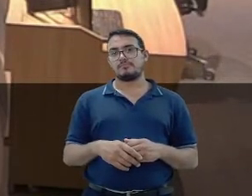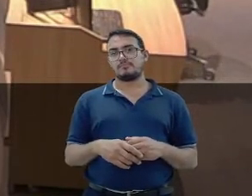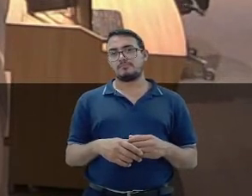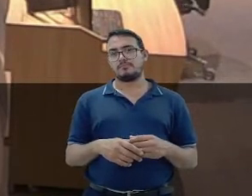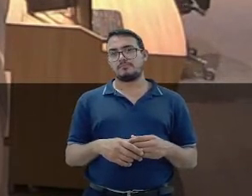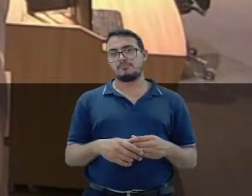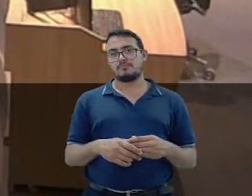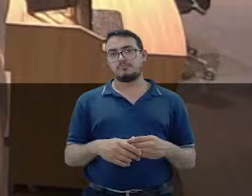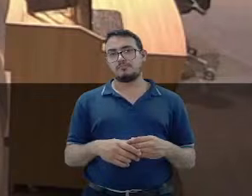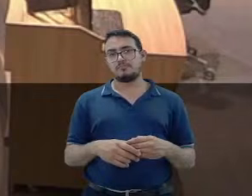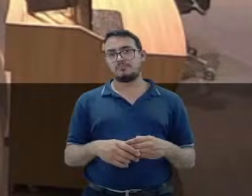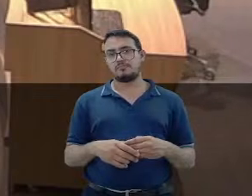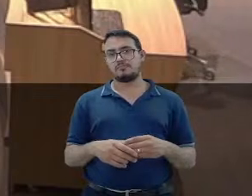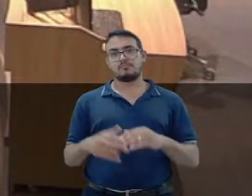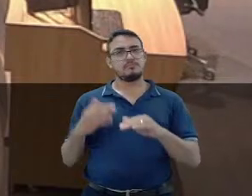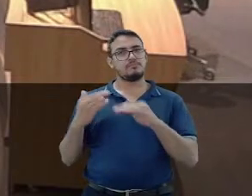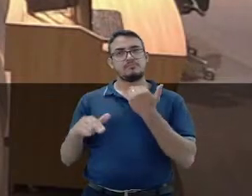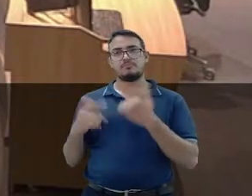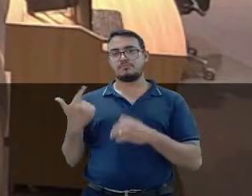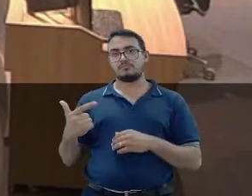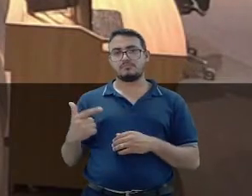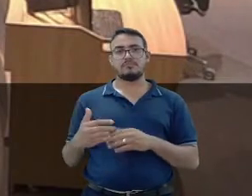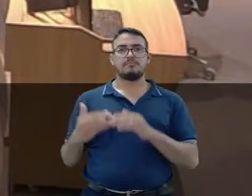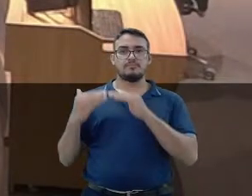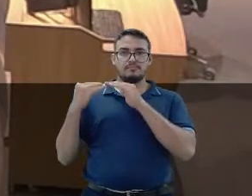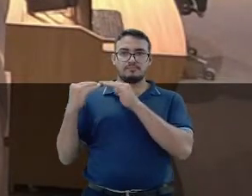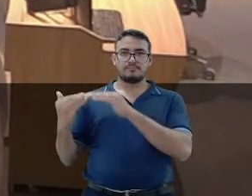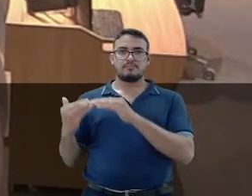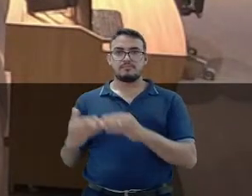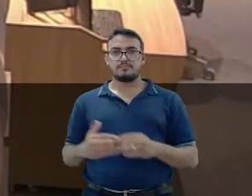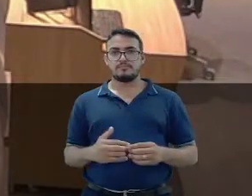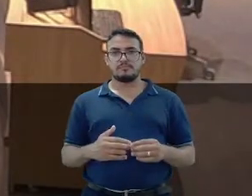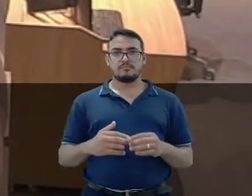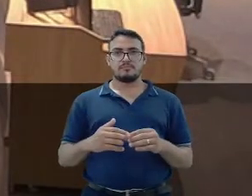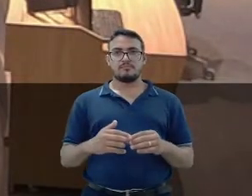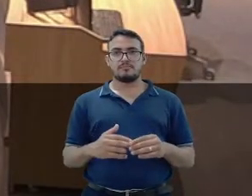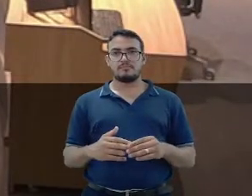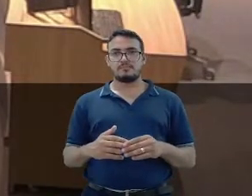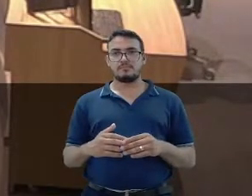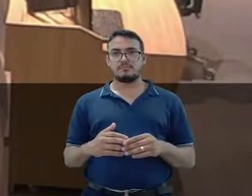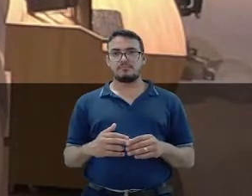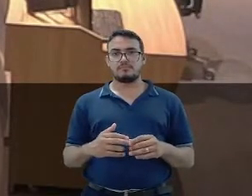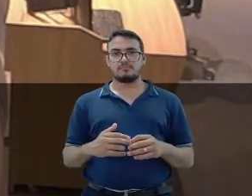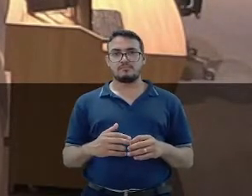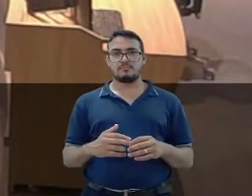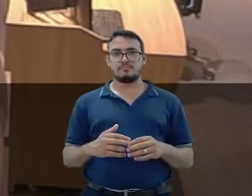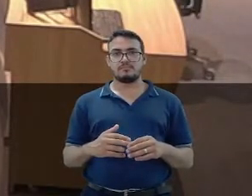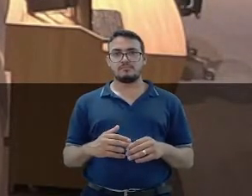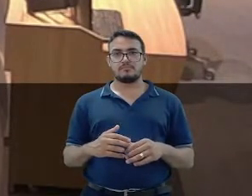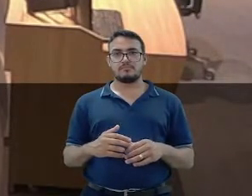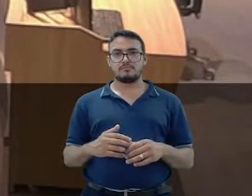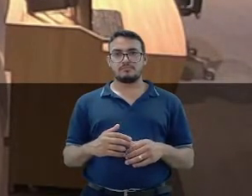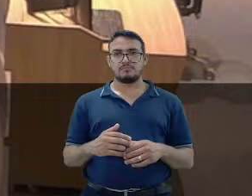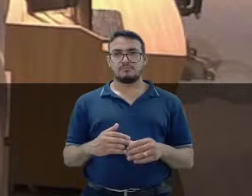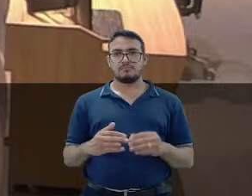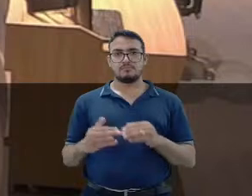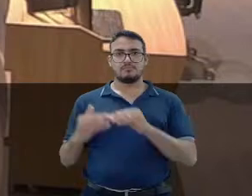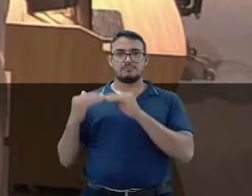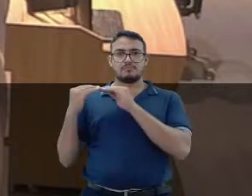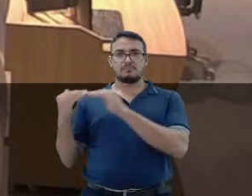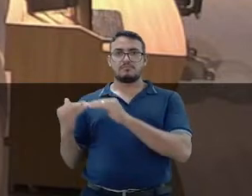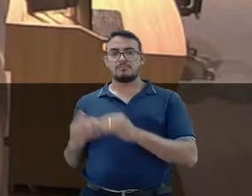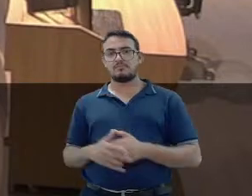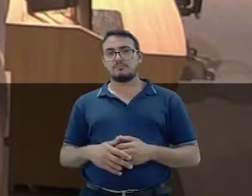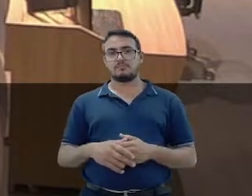Não vou divergir, presidente. Vossa Excelência diverge? Não vou divergir. Acompanha? Obrigado,